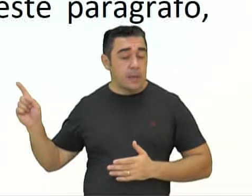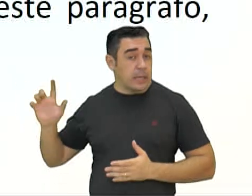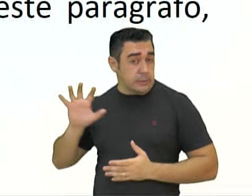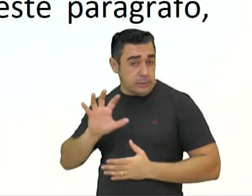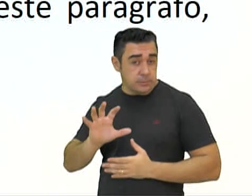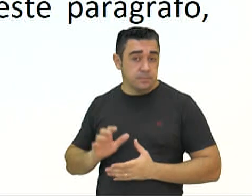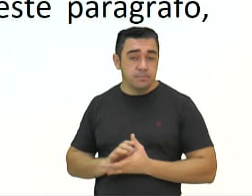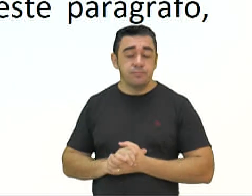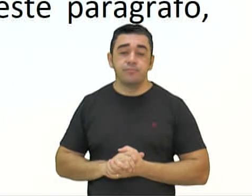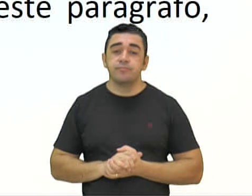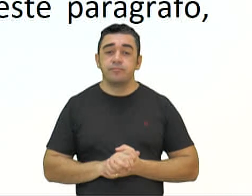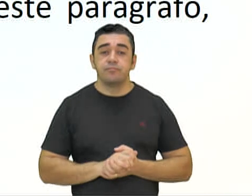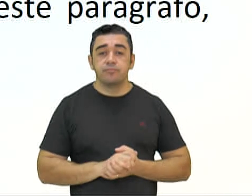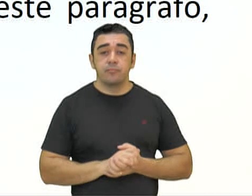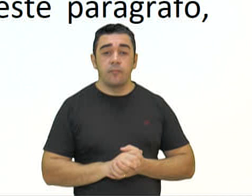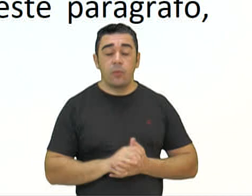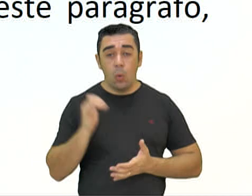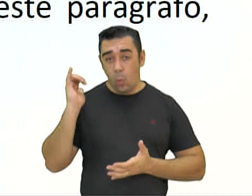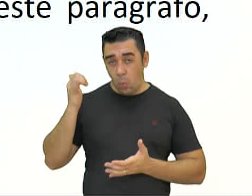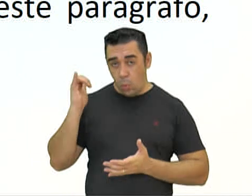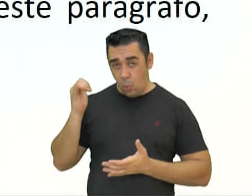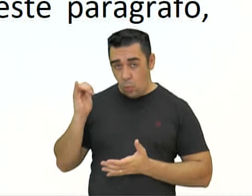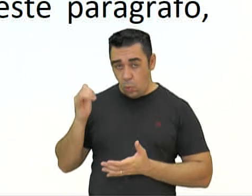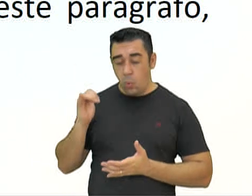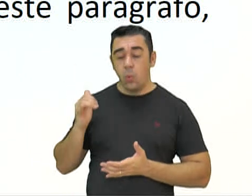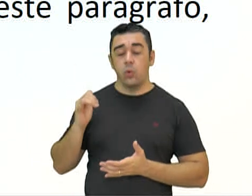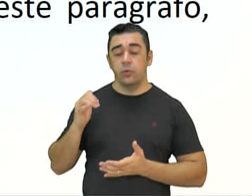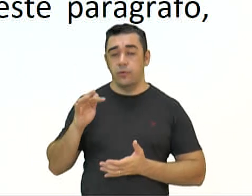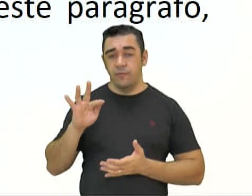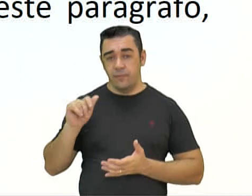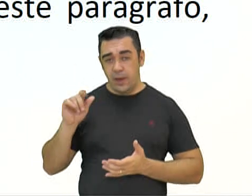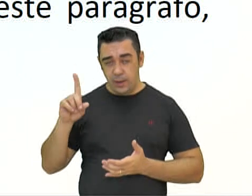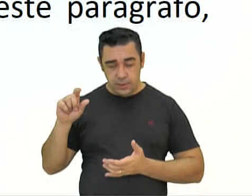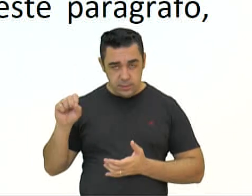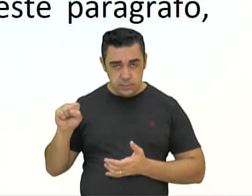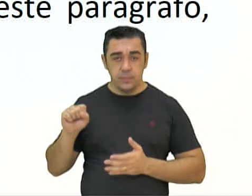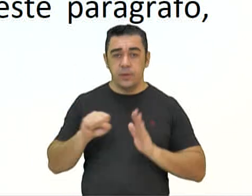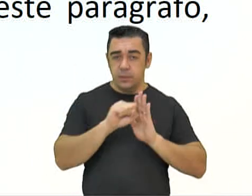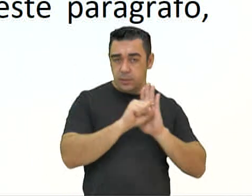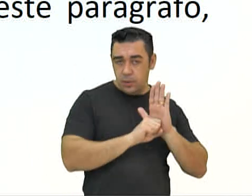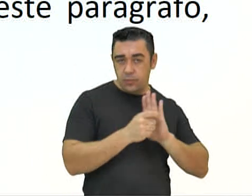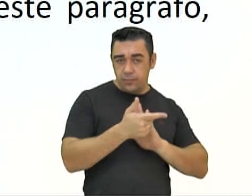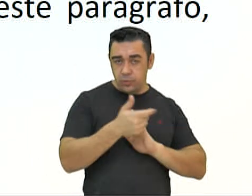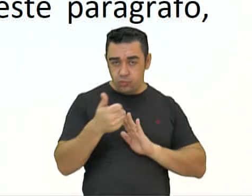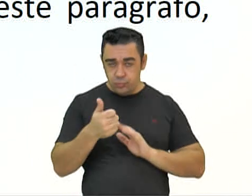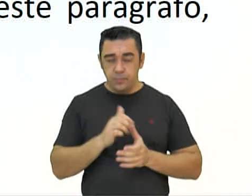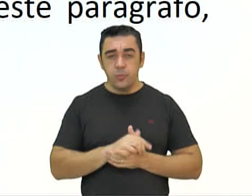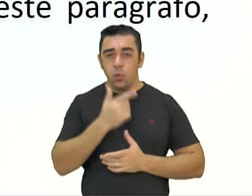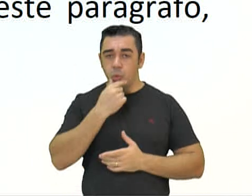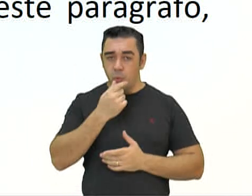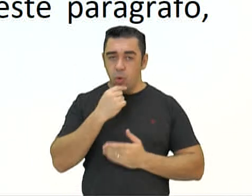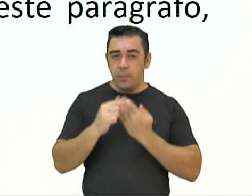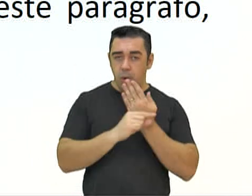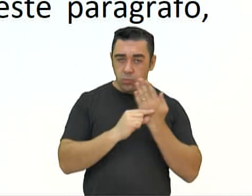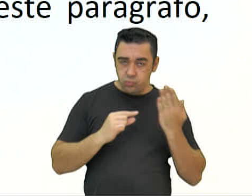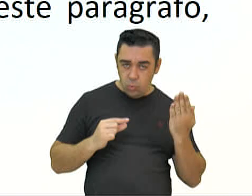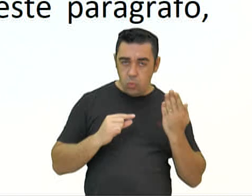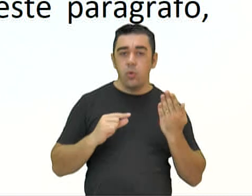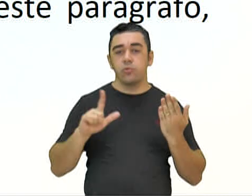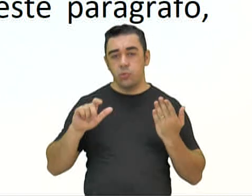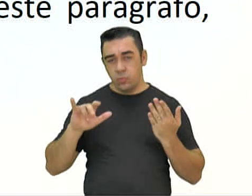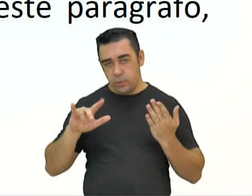seria o Conto de Fadas para as Mulheres do século XXI, né? É importante que você apresente o título, de Luiz Fernando Veríssimo, também o